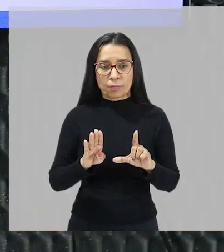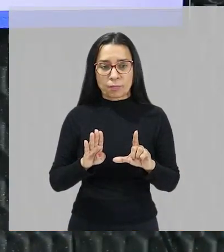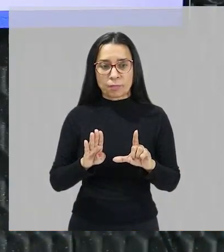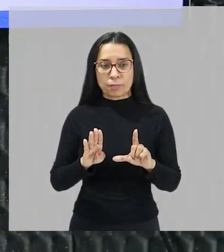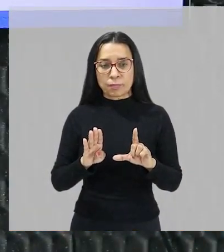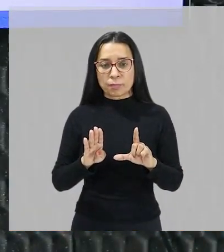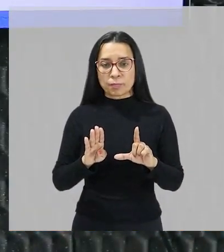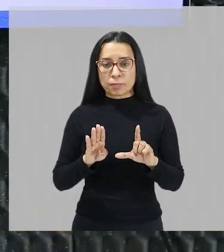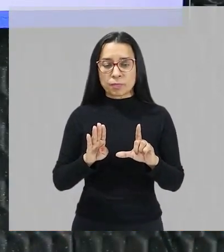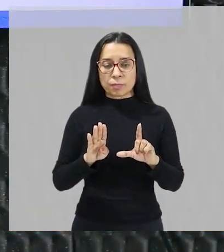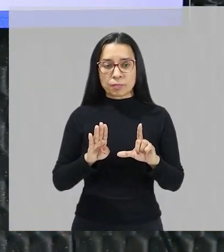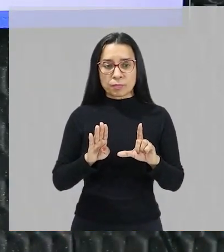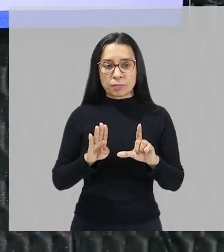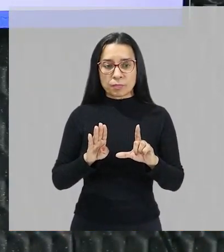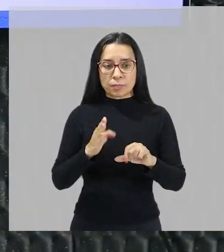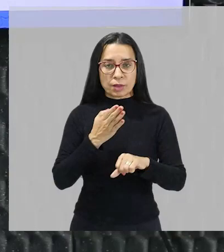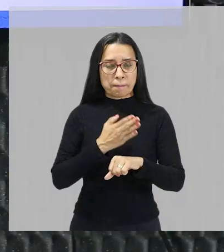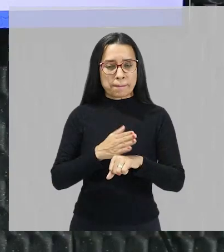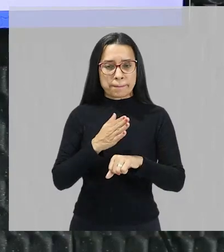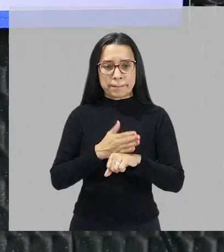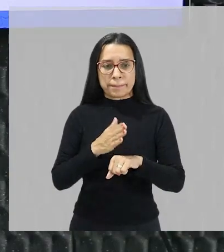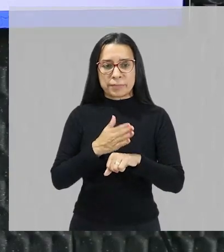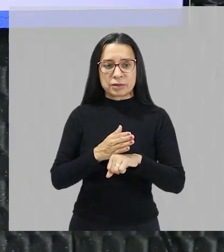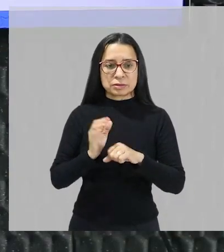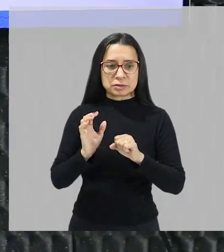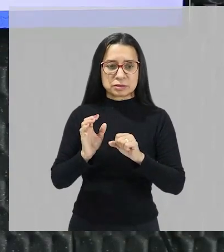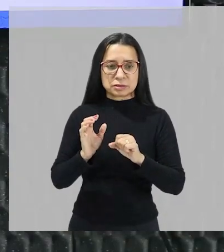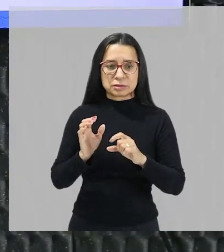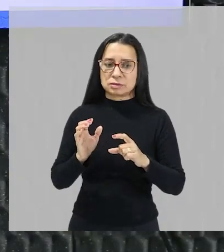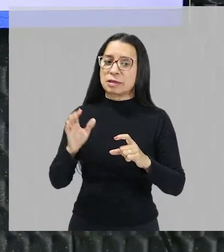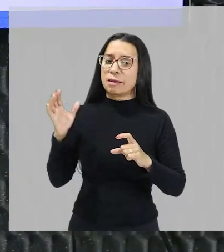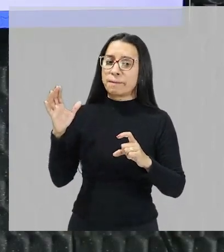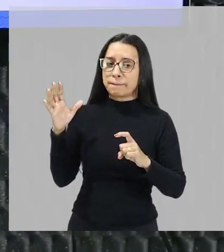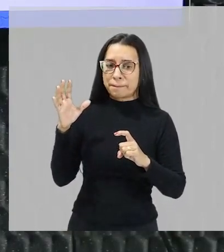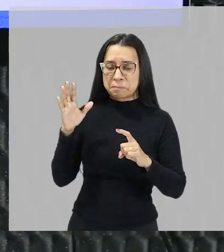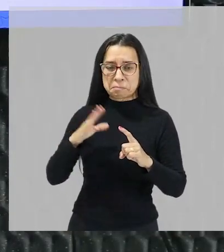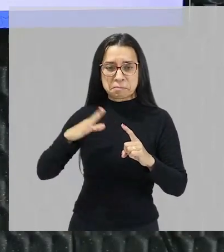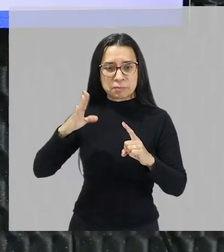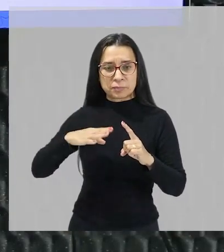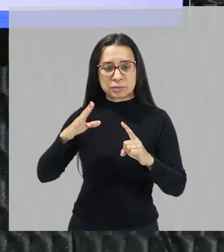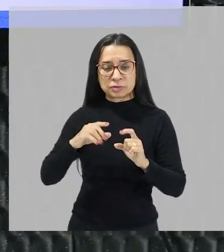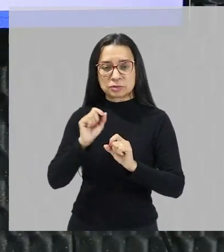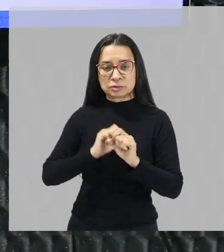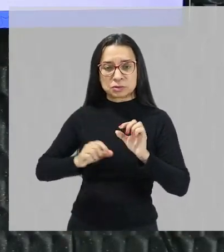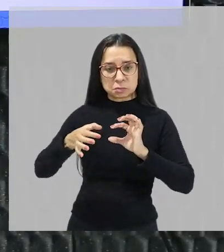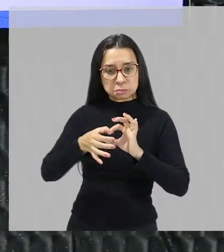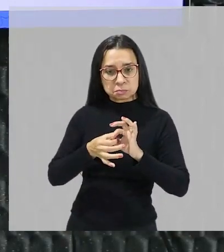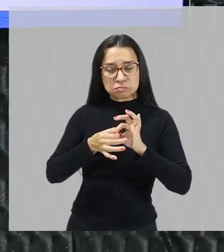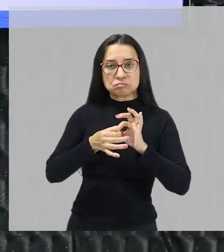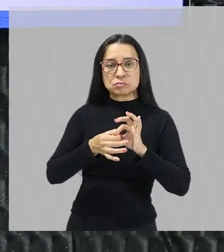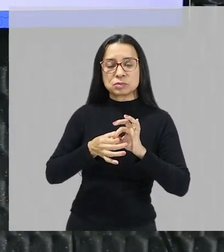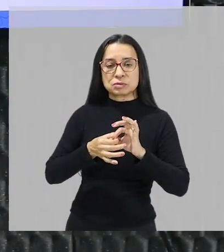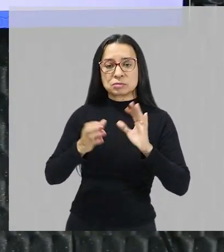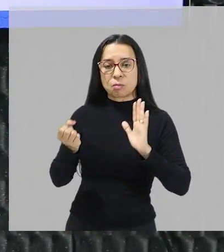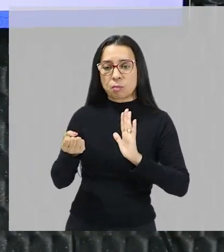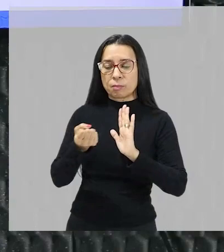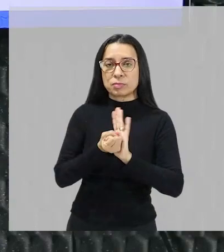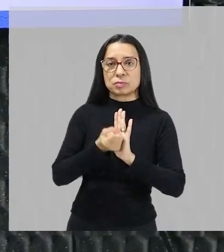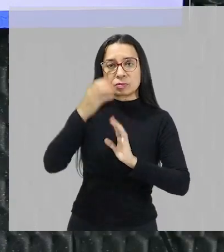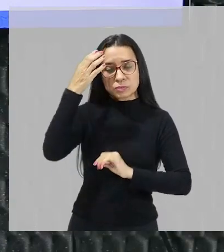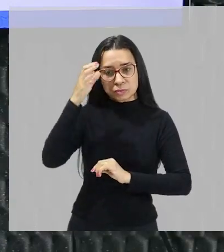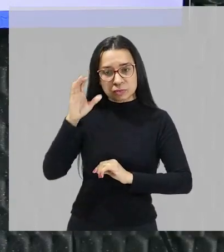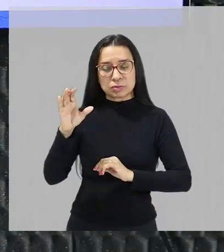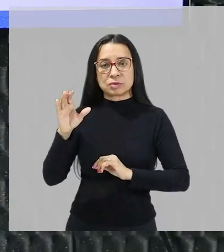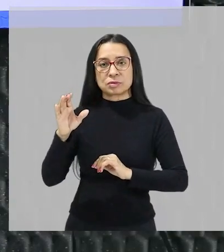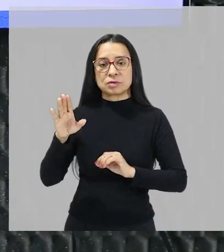Práticas místicas, né? Vamos falar de oração, de religião, associadas ao patrimônio cultural. Sem dúvida. Isso